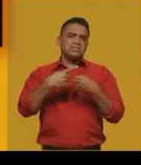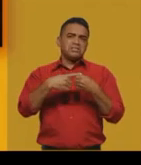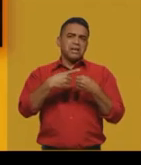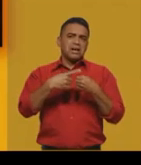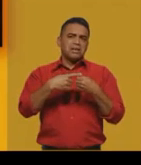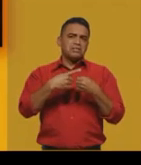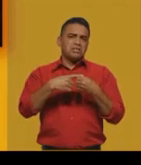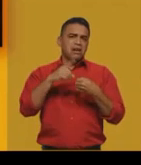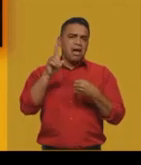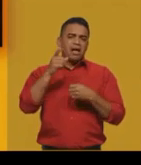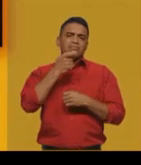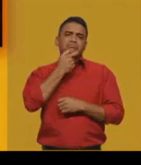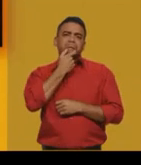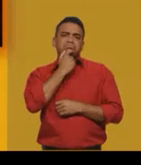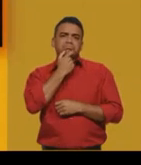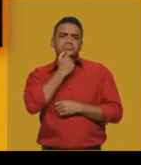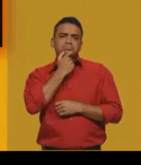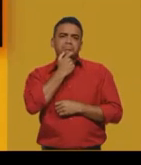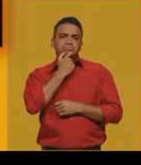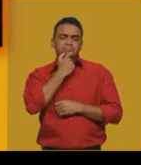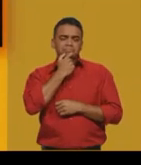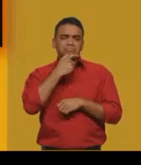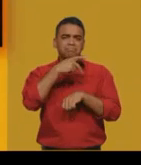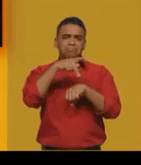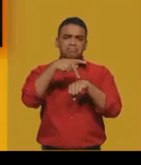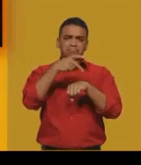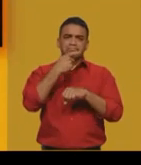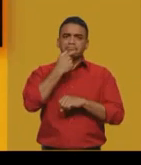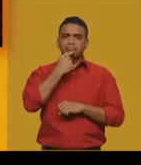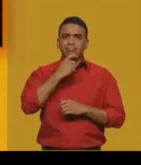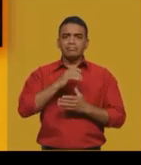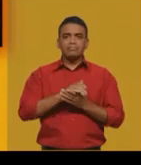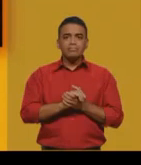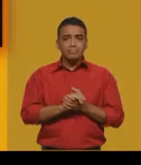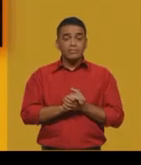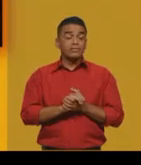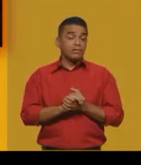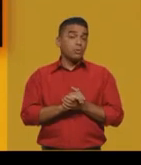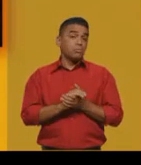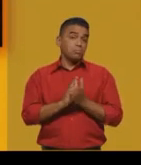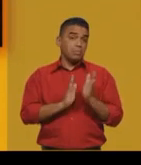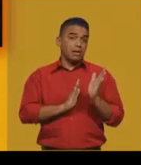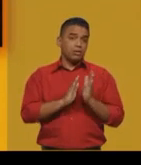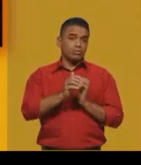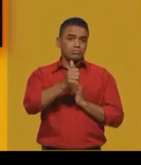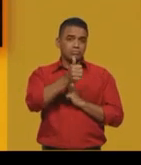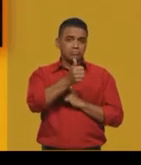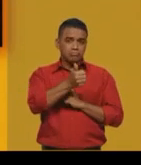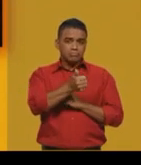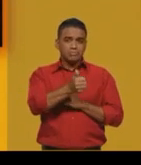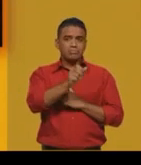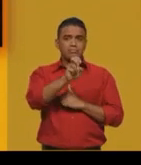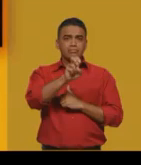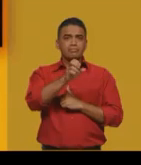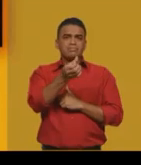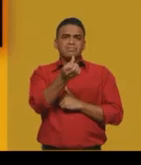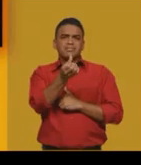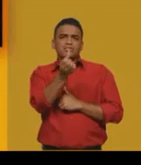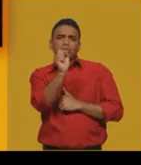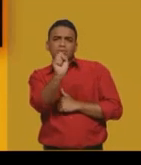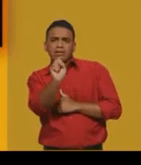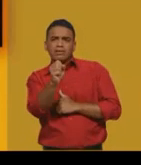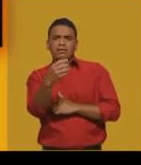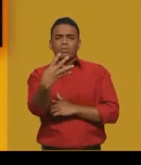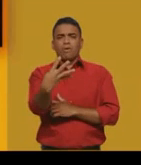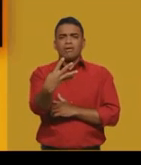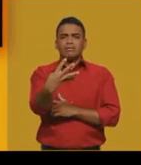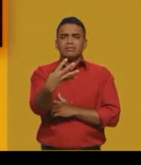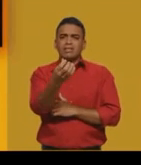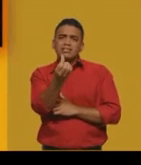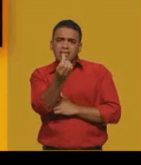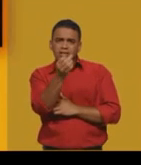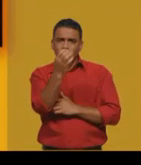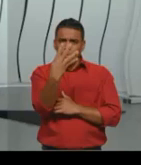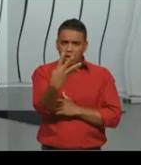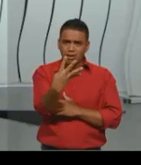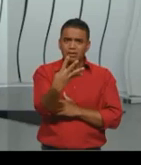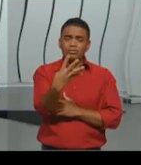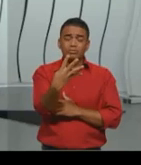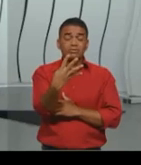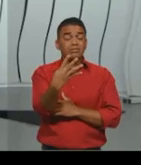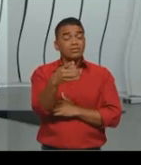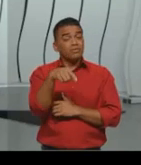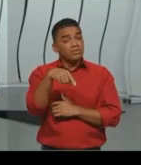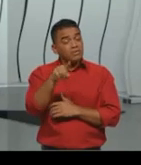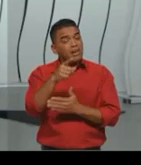Stratford upon Avon, nessa data. Então, também, a gente quando vai estudar uma